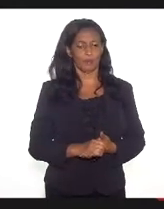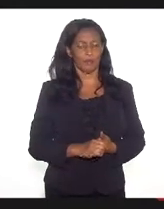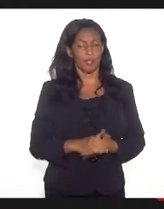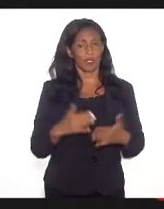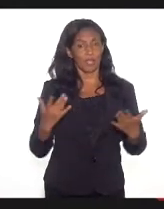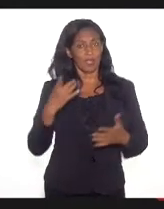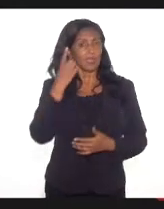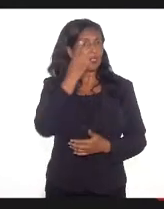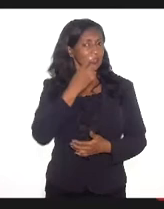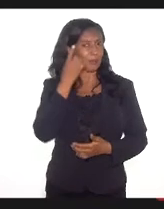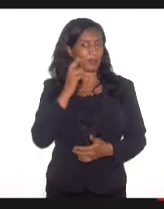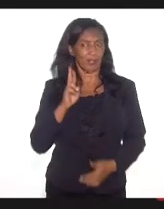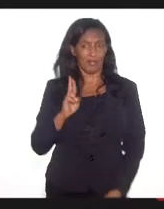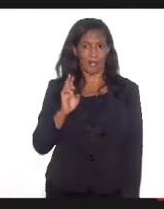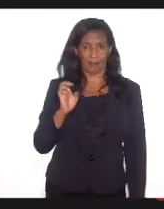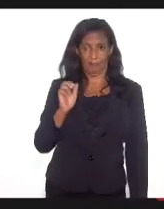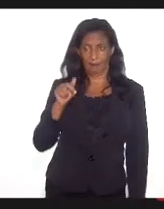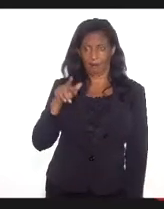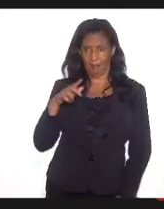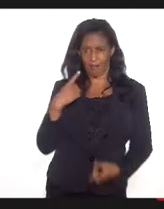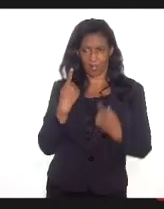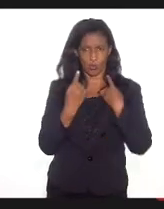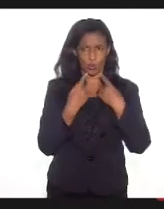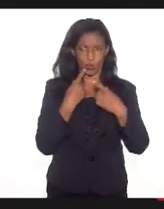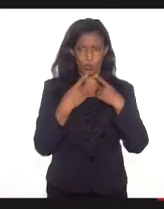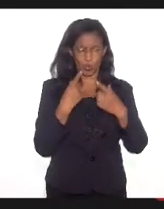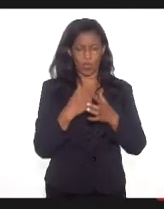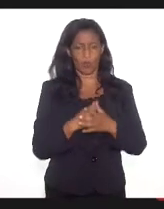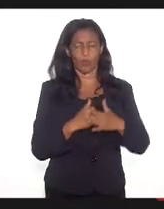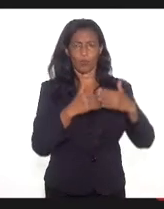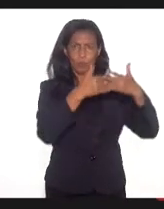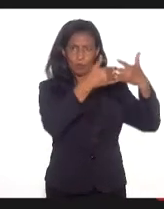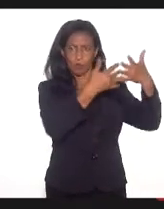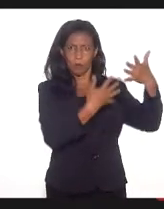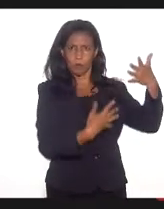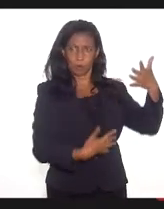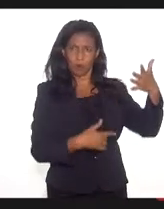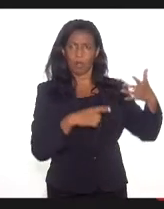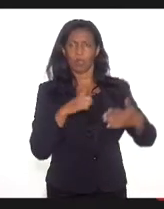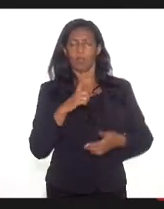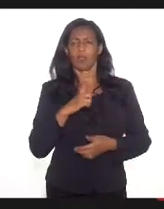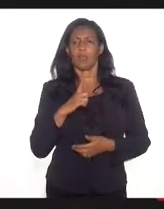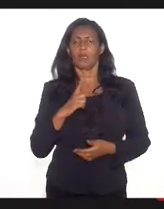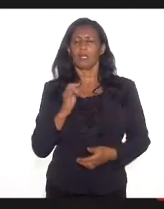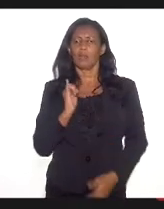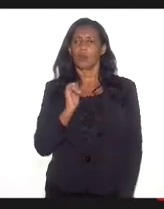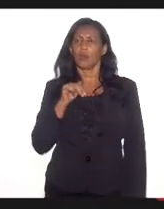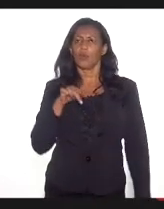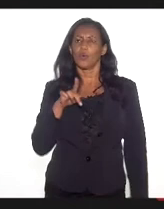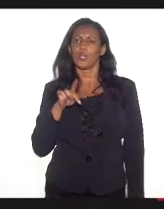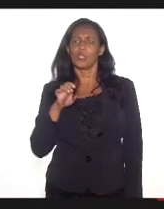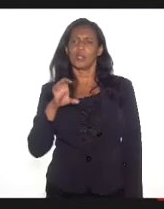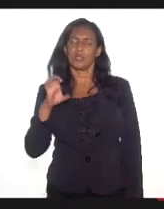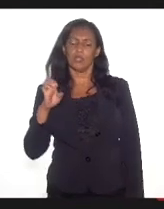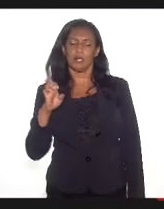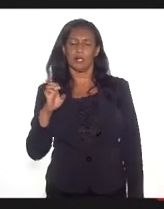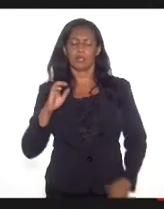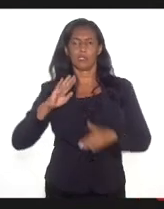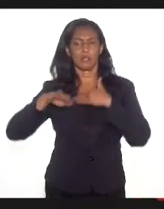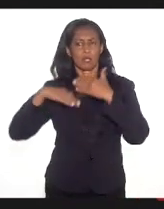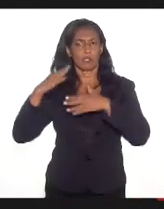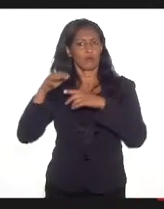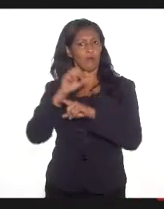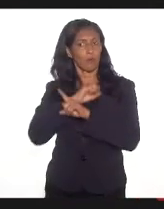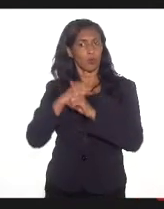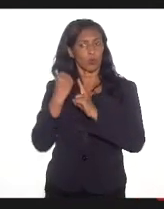Renata trazer uma questão para discussão o estudo tem a passo ele tem um índice chamado índice de desenvolvimento social que ele